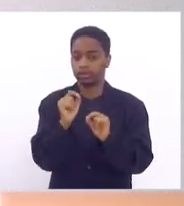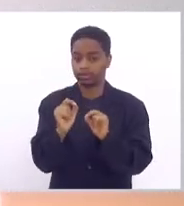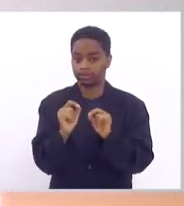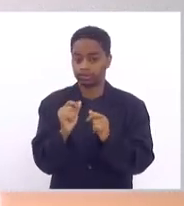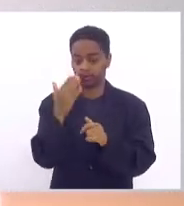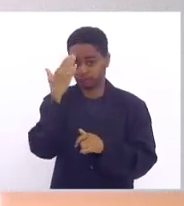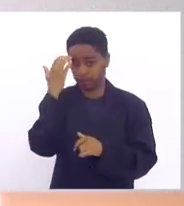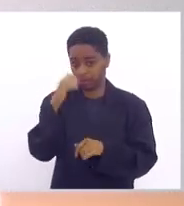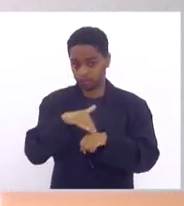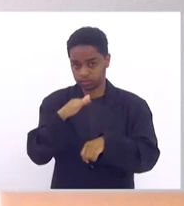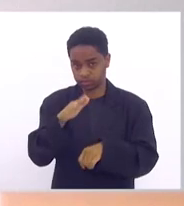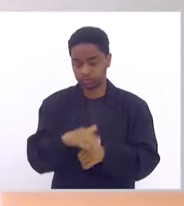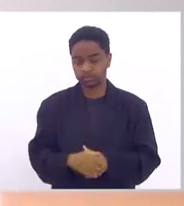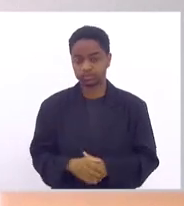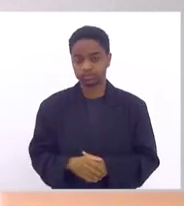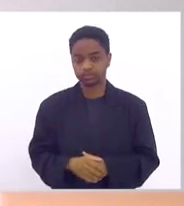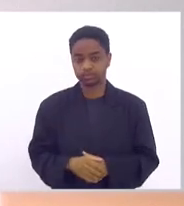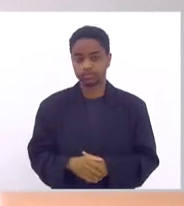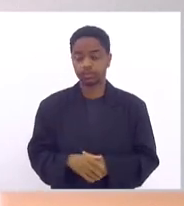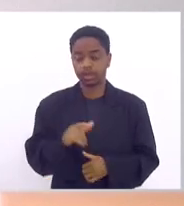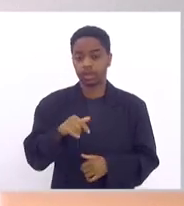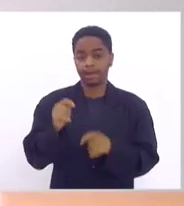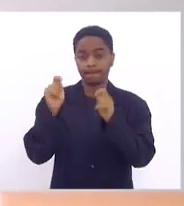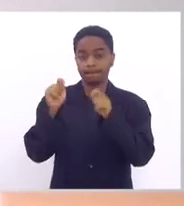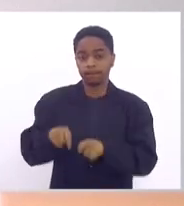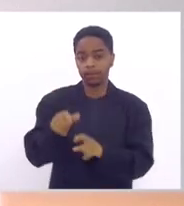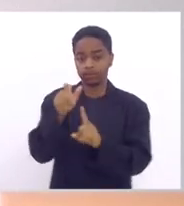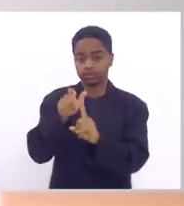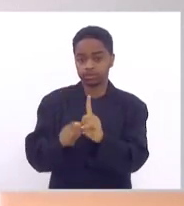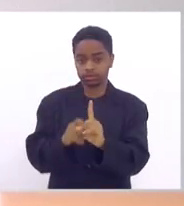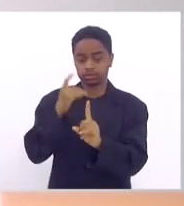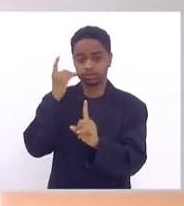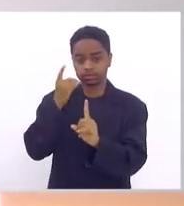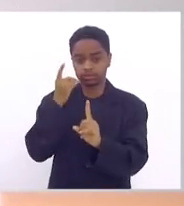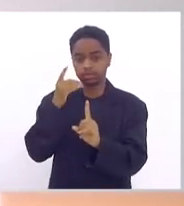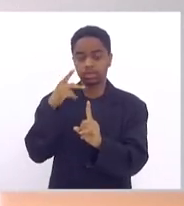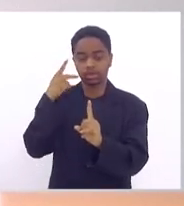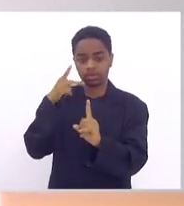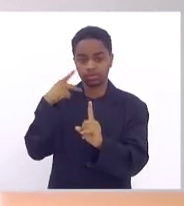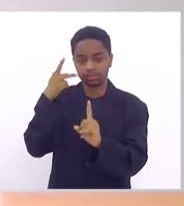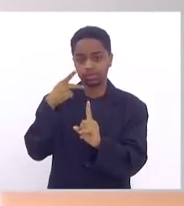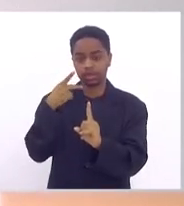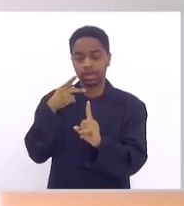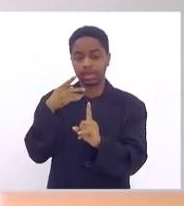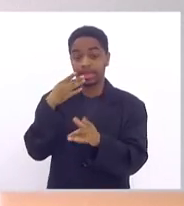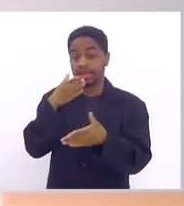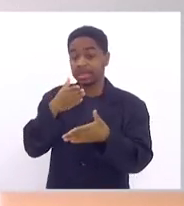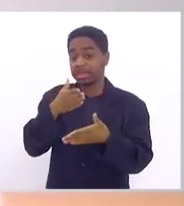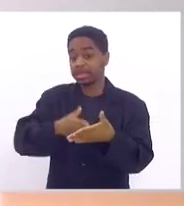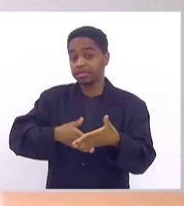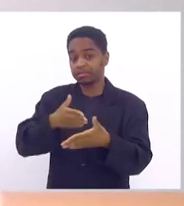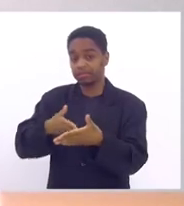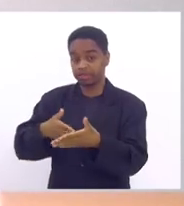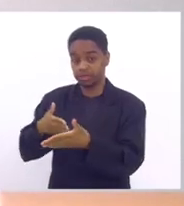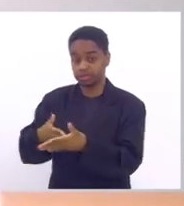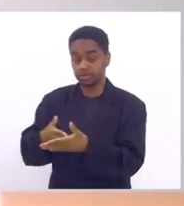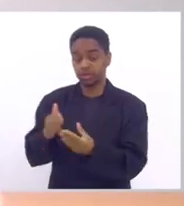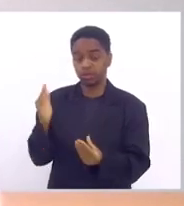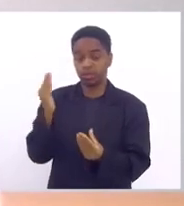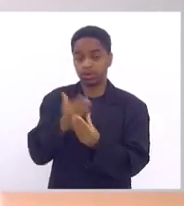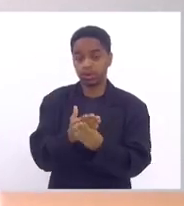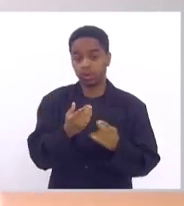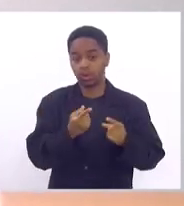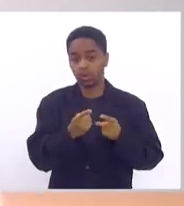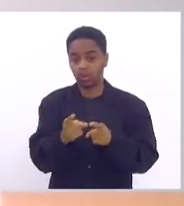formal é a possibilidade de o Parlamento impedir o processo criminal contra o parlamentar